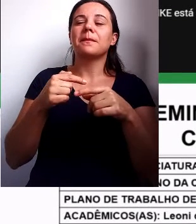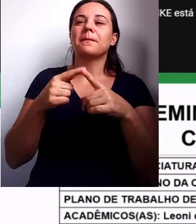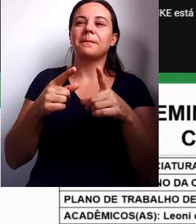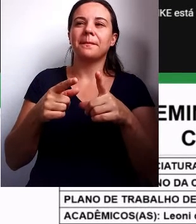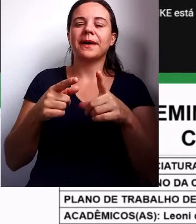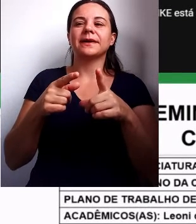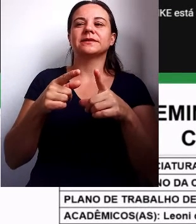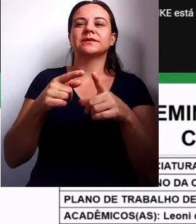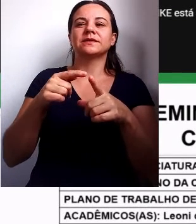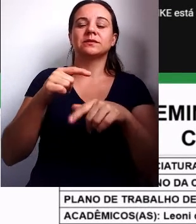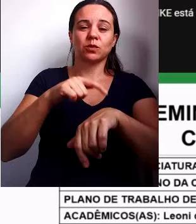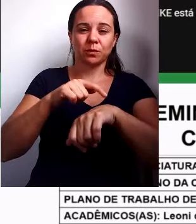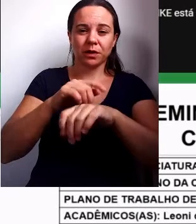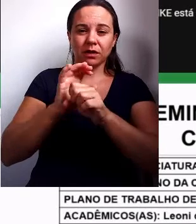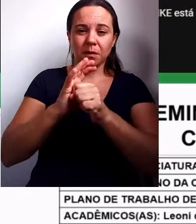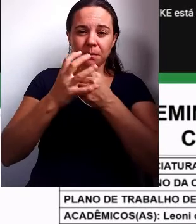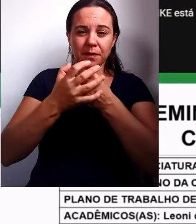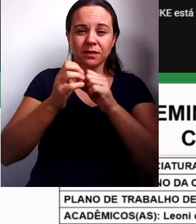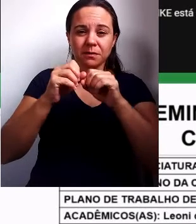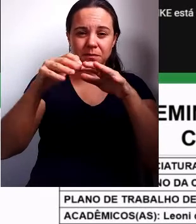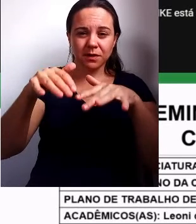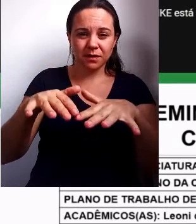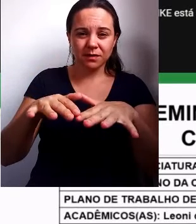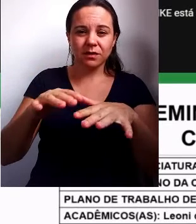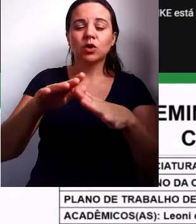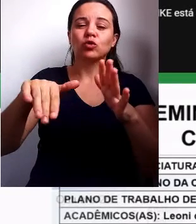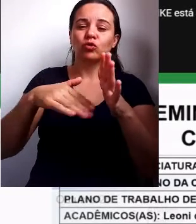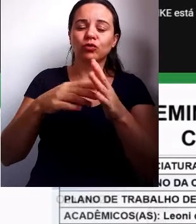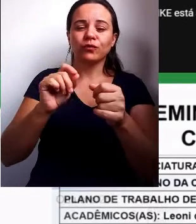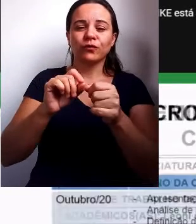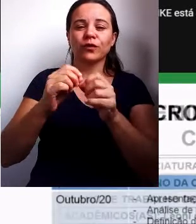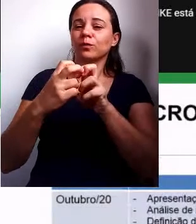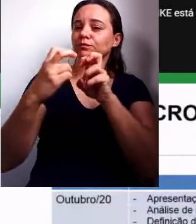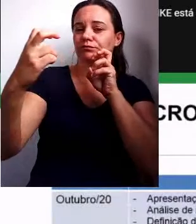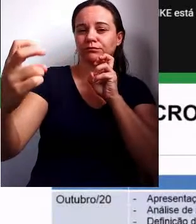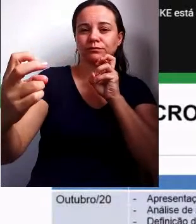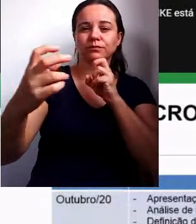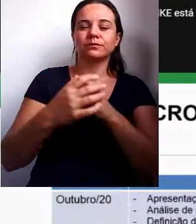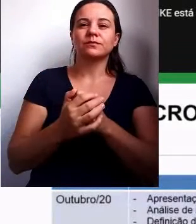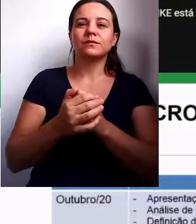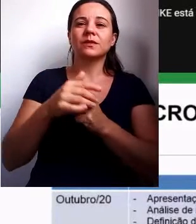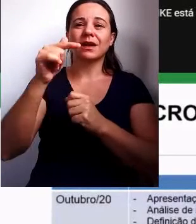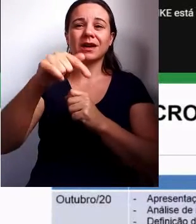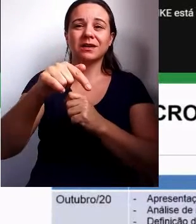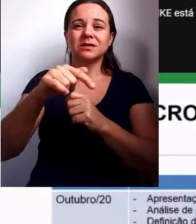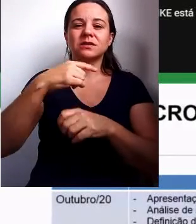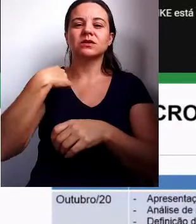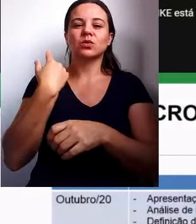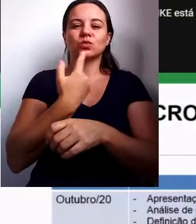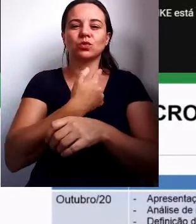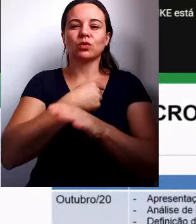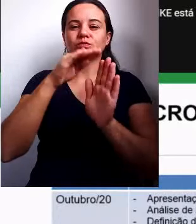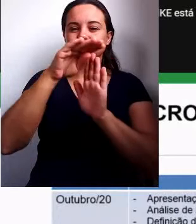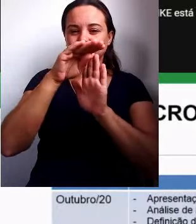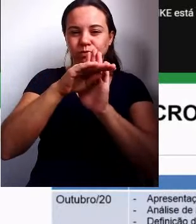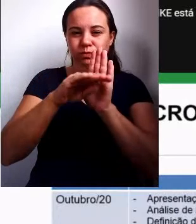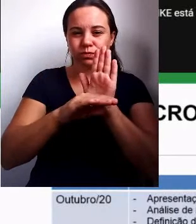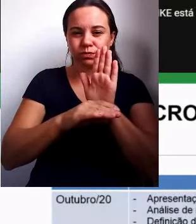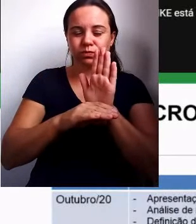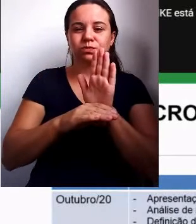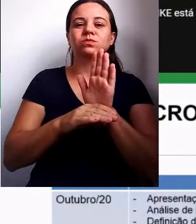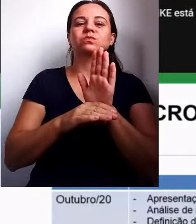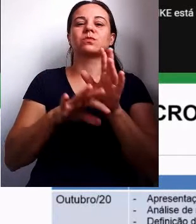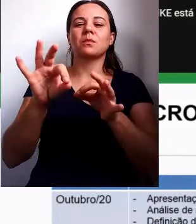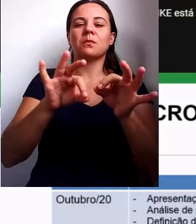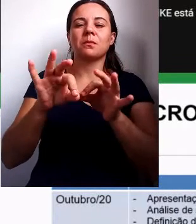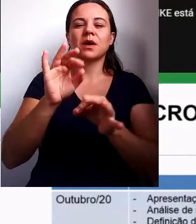foi feito todo em forma remota. Tá? Esse aqui é o nosso cronograma de execução do